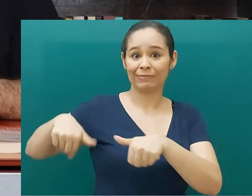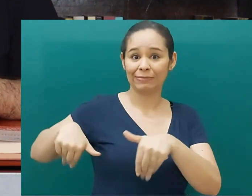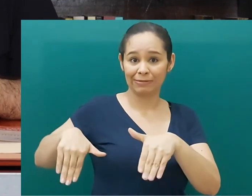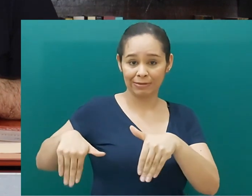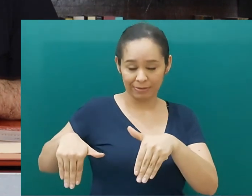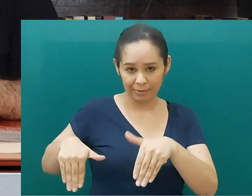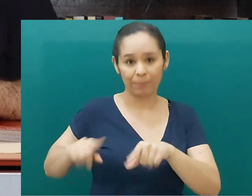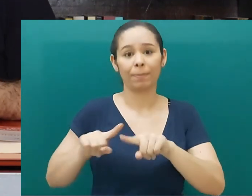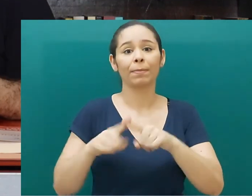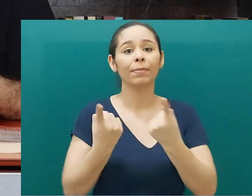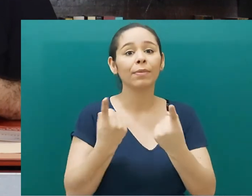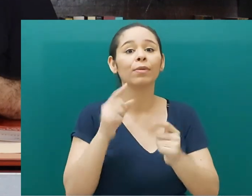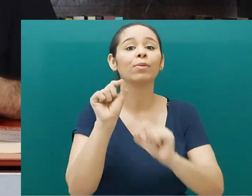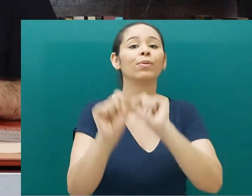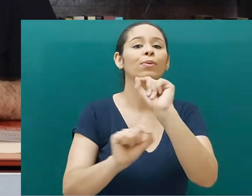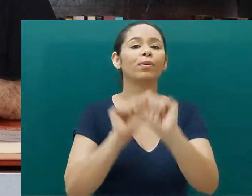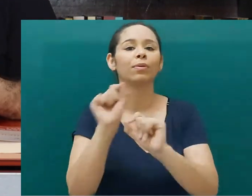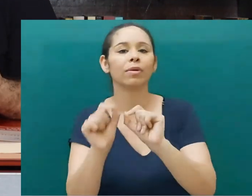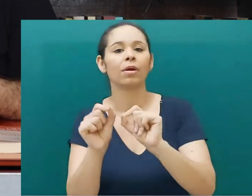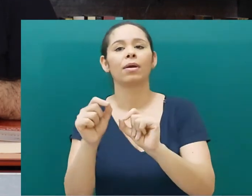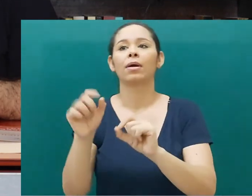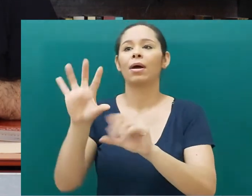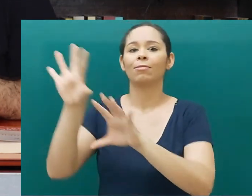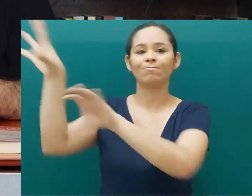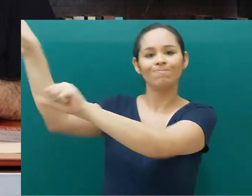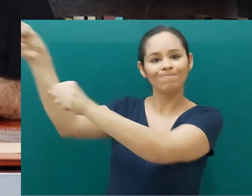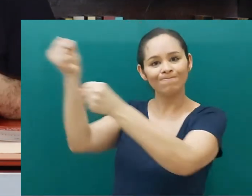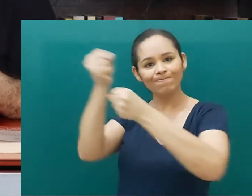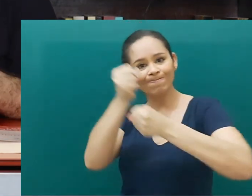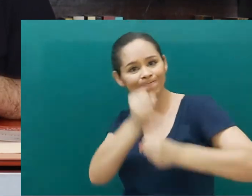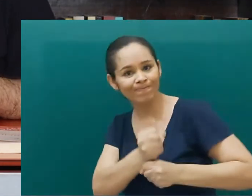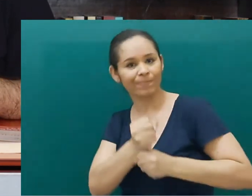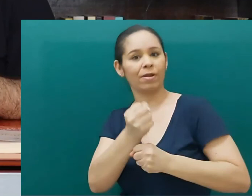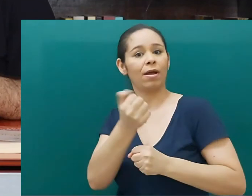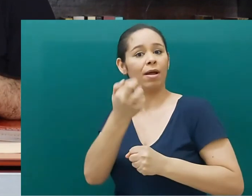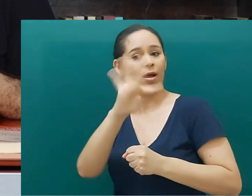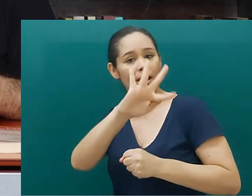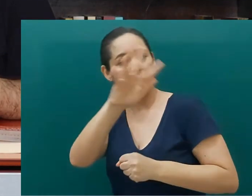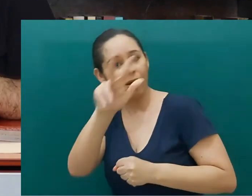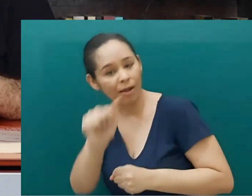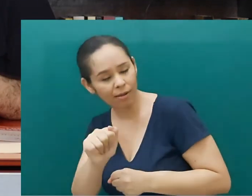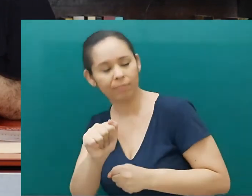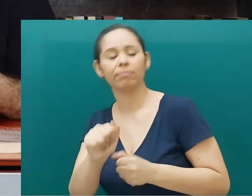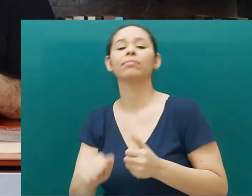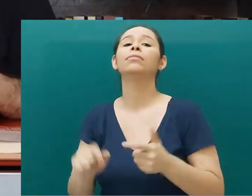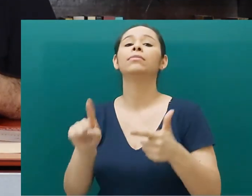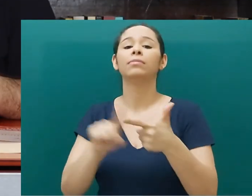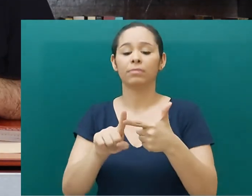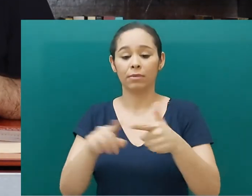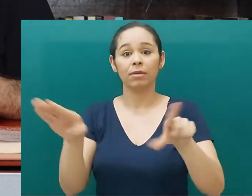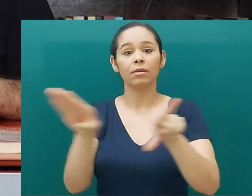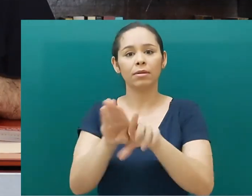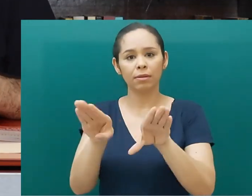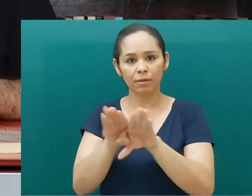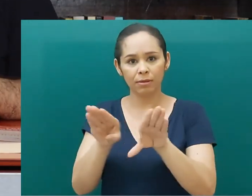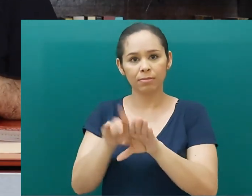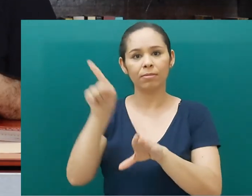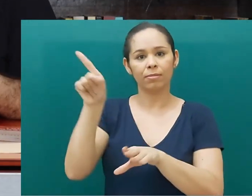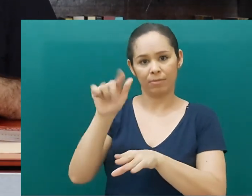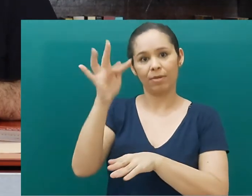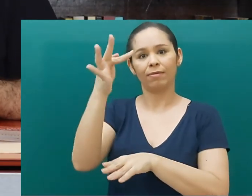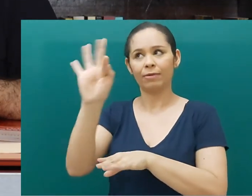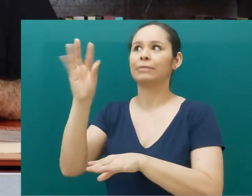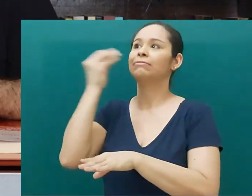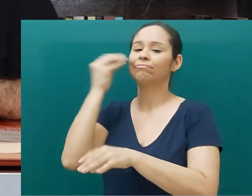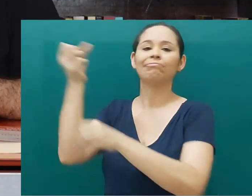Francesa, trazendo tanto os povos africanos escravizados quanto esses povos com um certo escravismo velado,